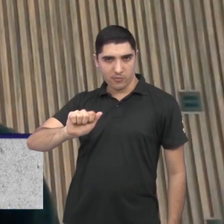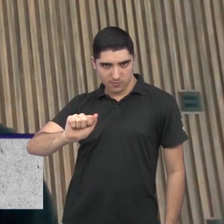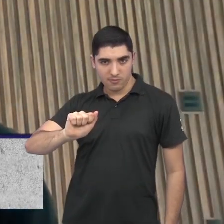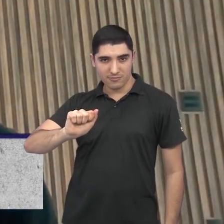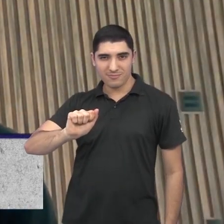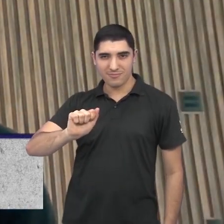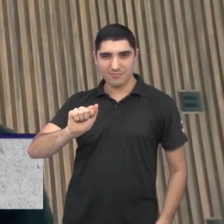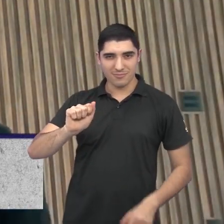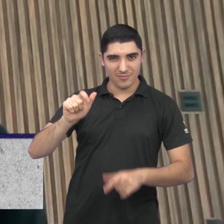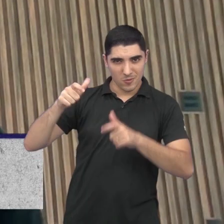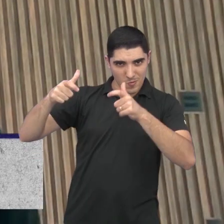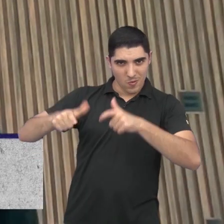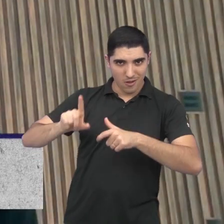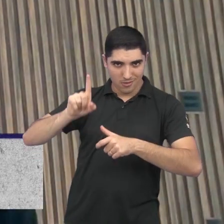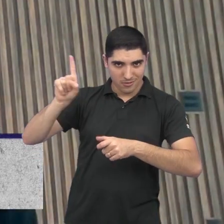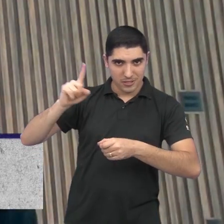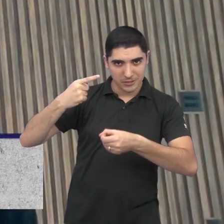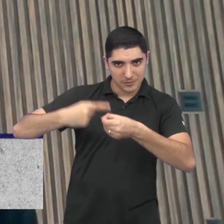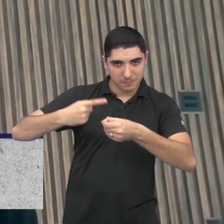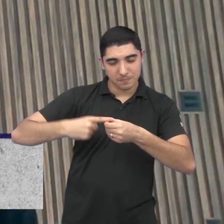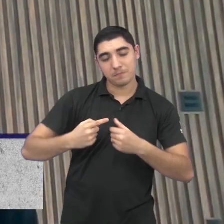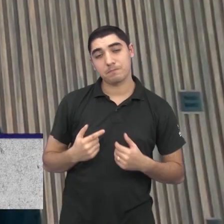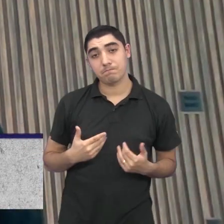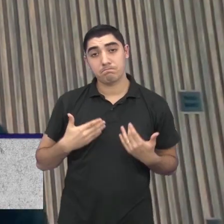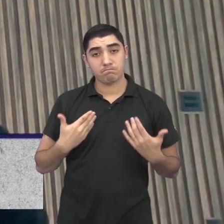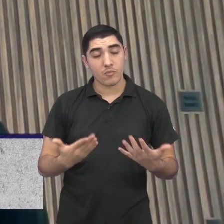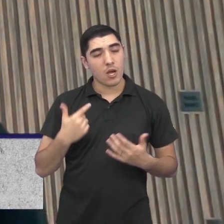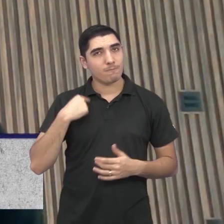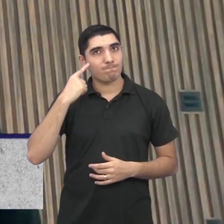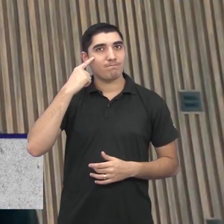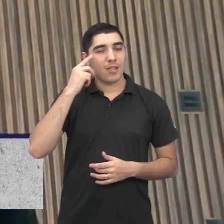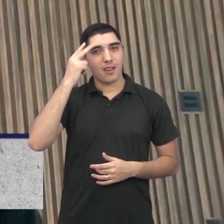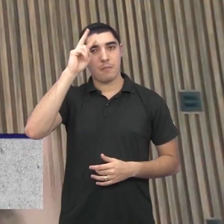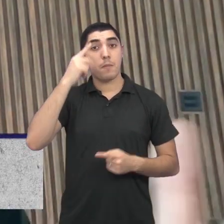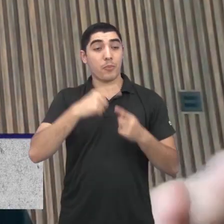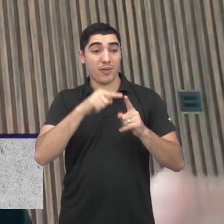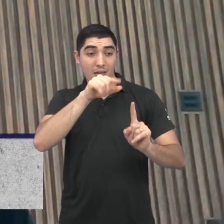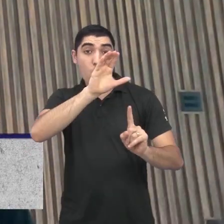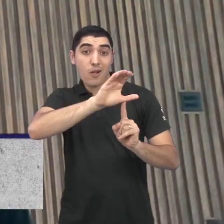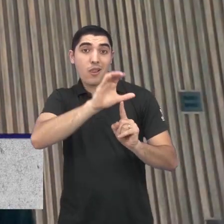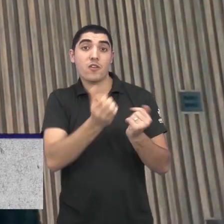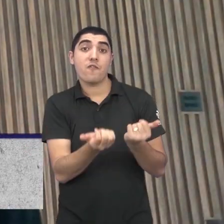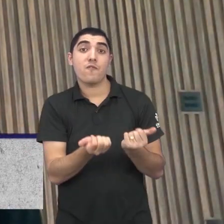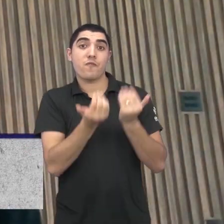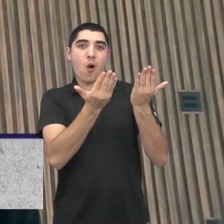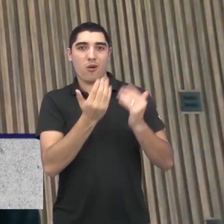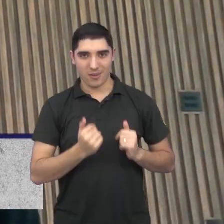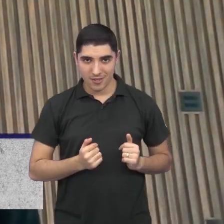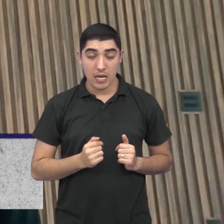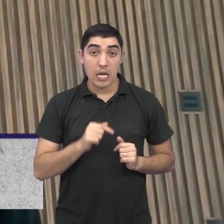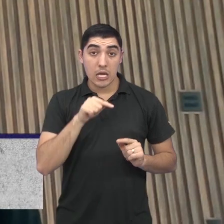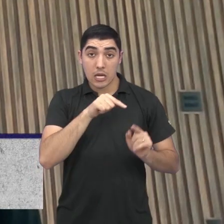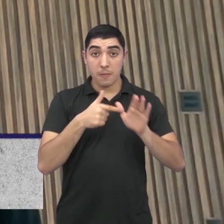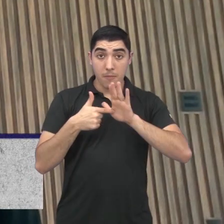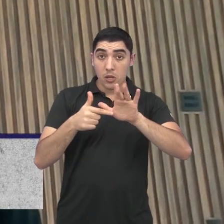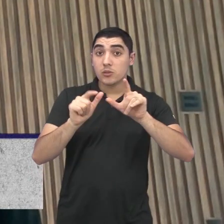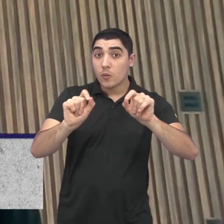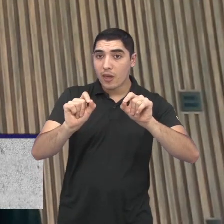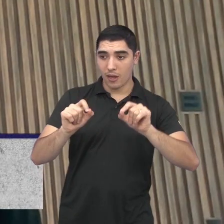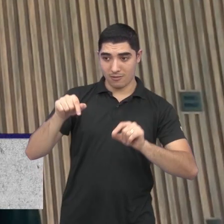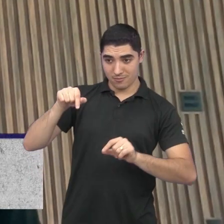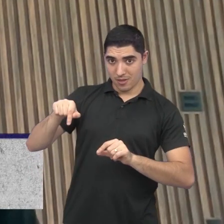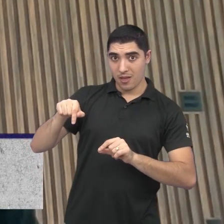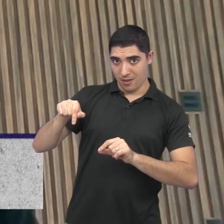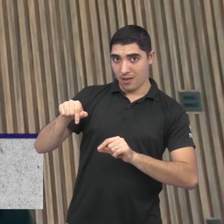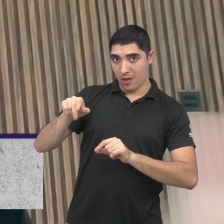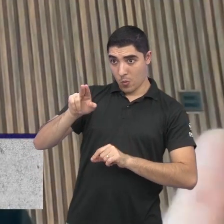resolvi trazer de exemplo, porque é um cliente de fora e isso mostra que nosso mercado